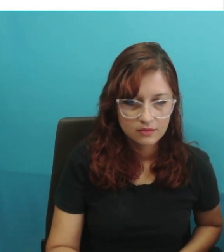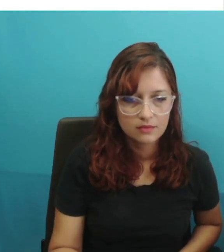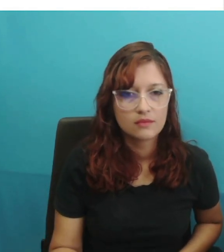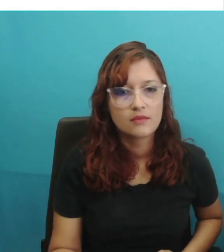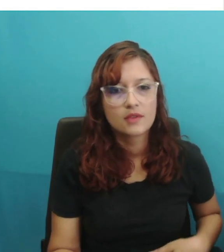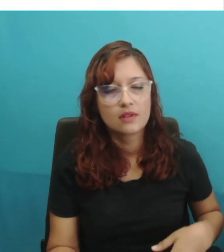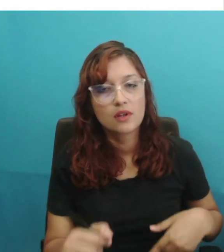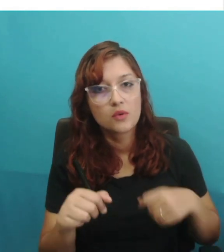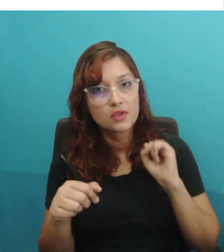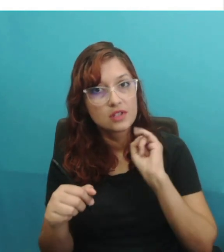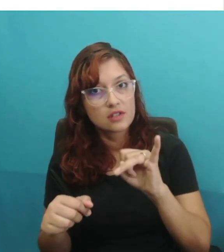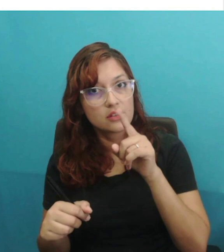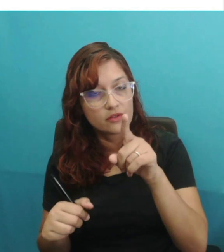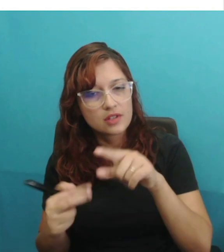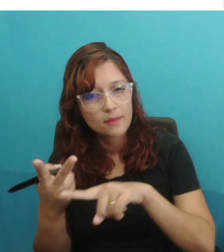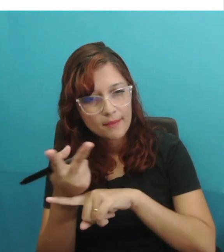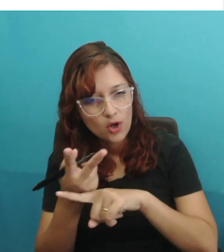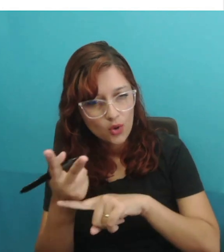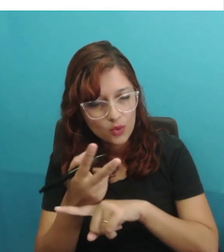jantei.